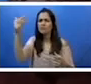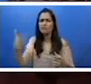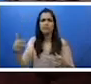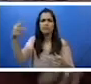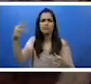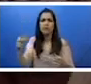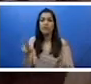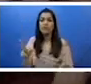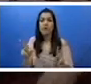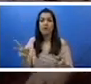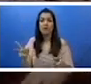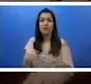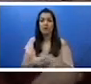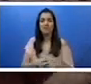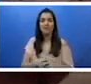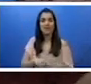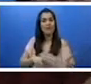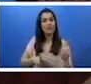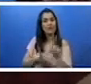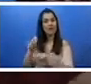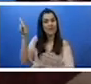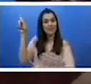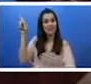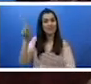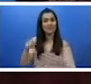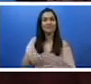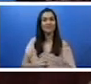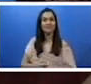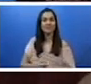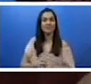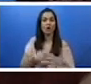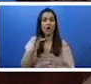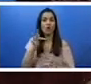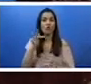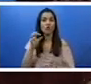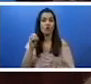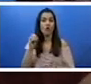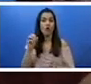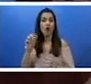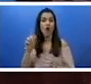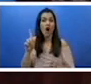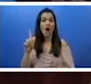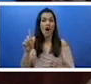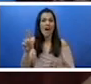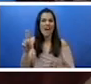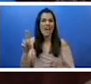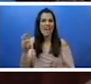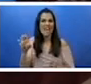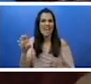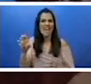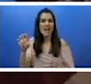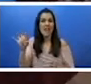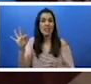tem nada a ver. Muito bem, essa palavra aqui, como que é? Foguete.